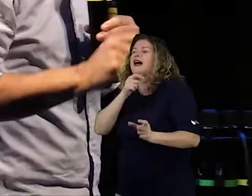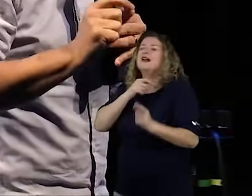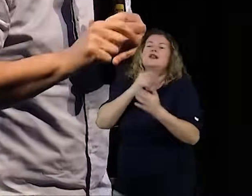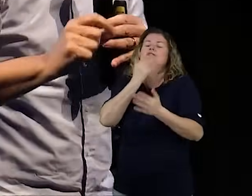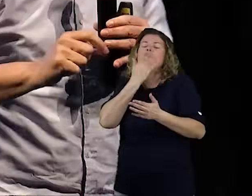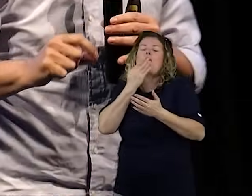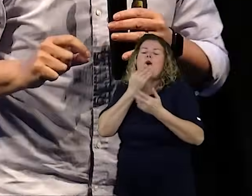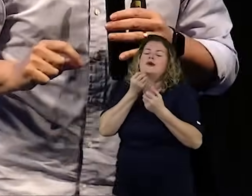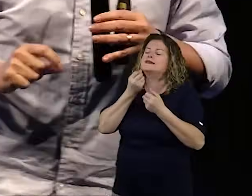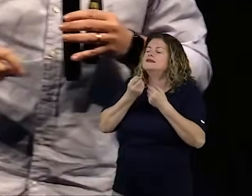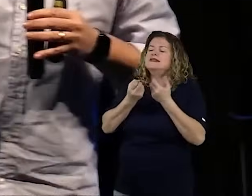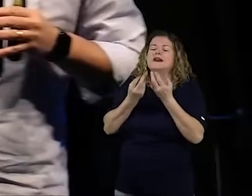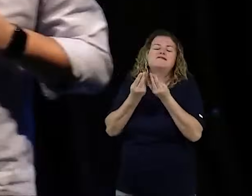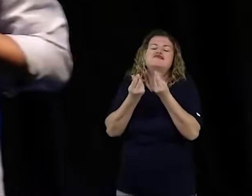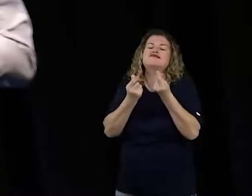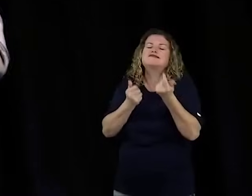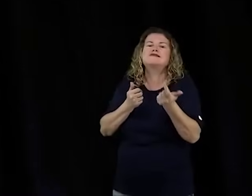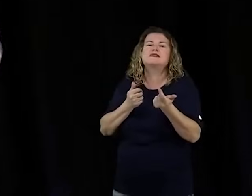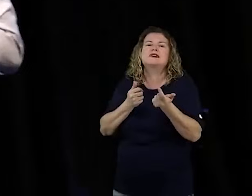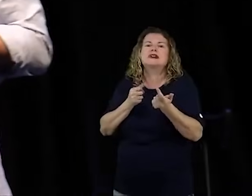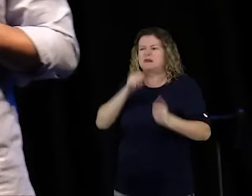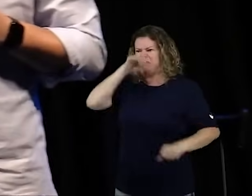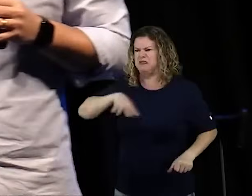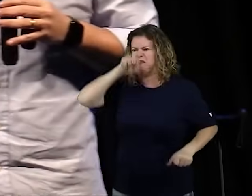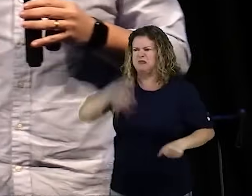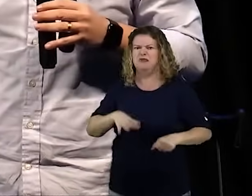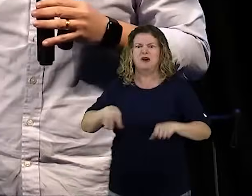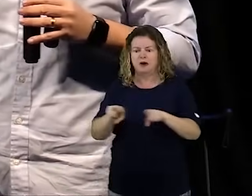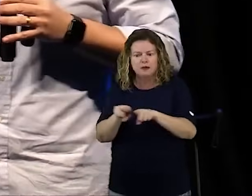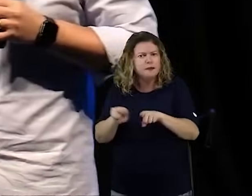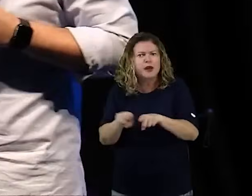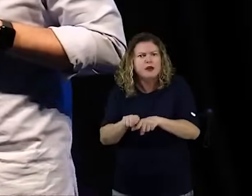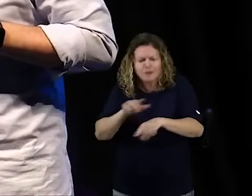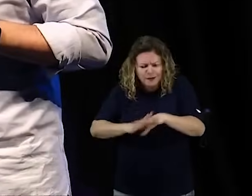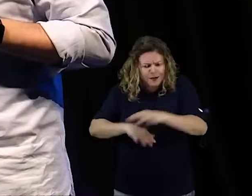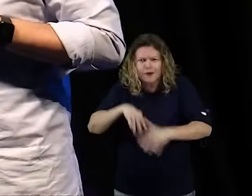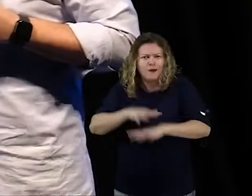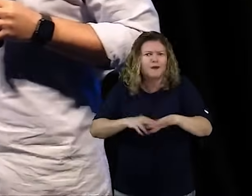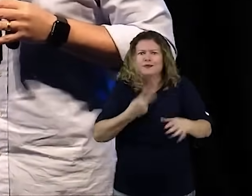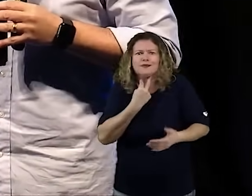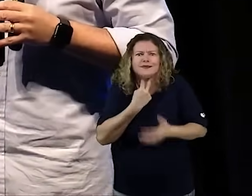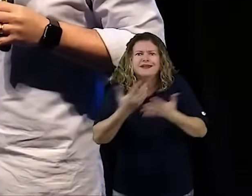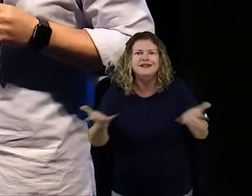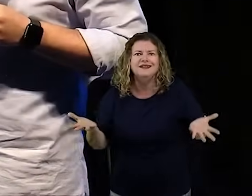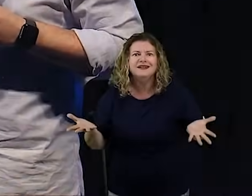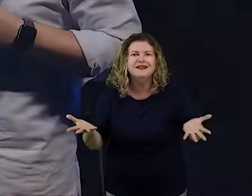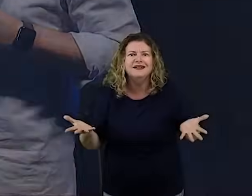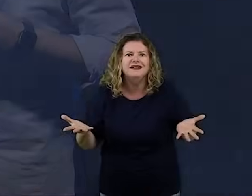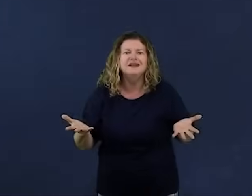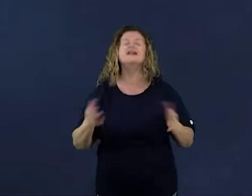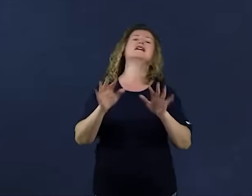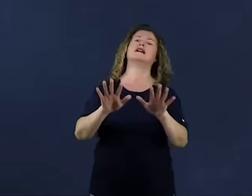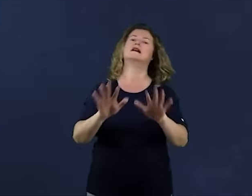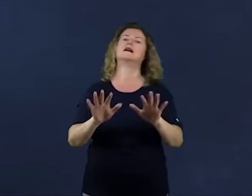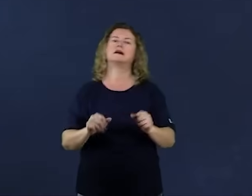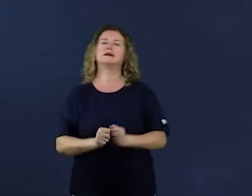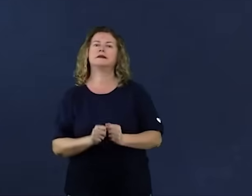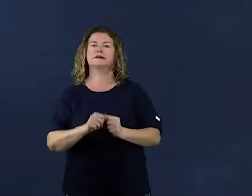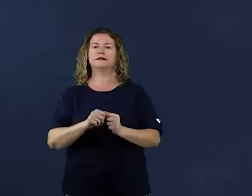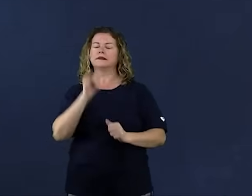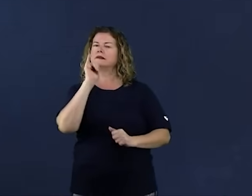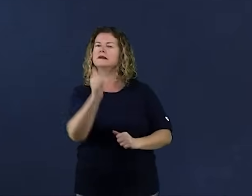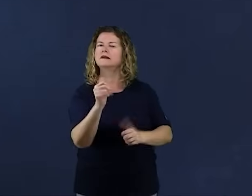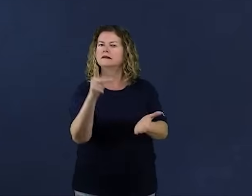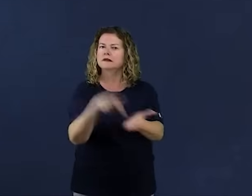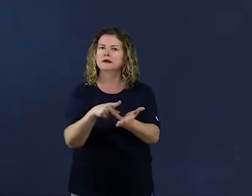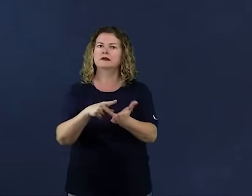favor Mateus Capítulo 18 verso 18 A gente já vai voltar aqui pra gente dar ess prosseguimento digo a verdade tudo que vocês ligarem na